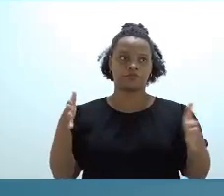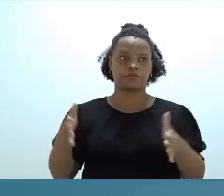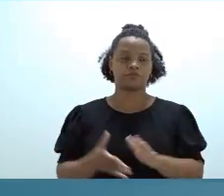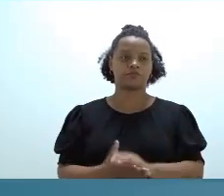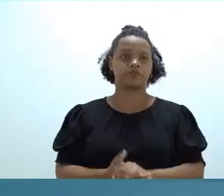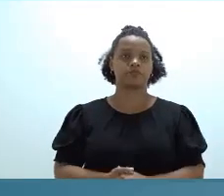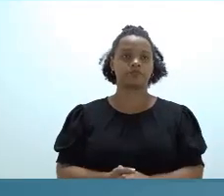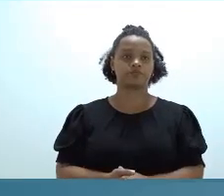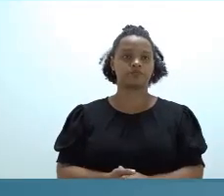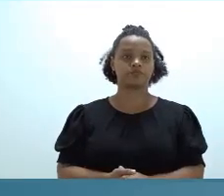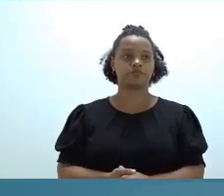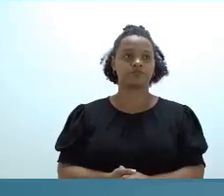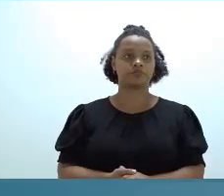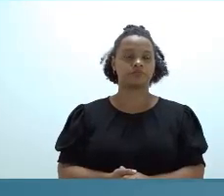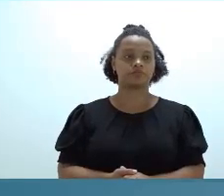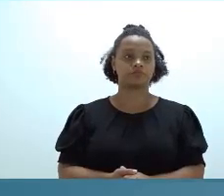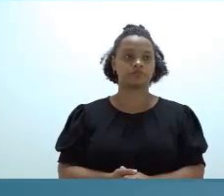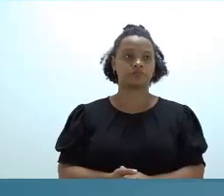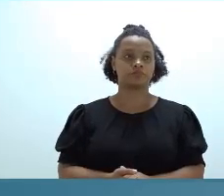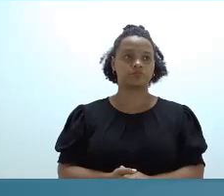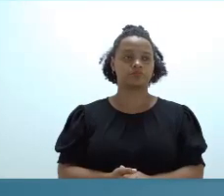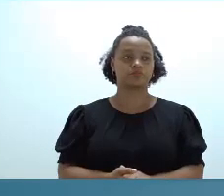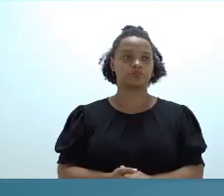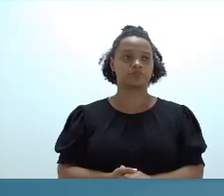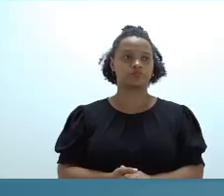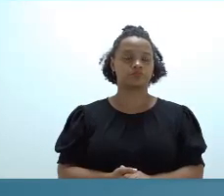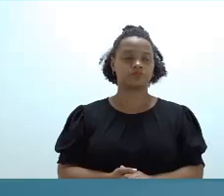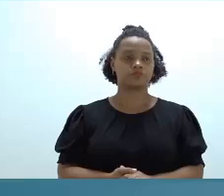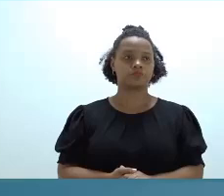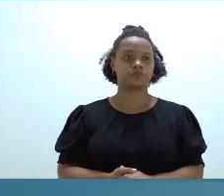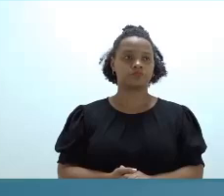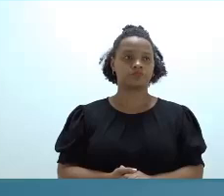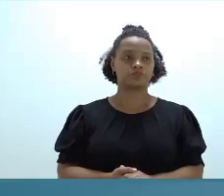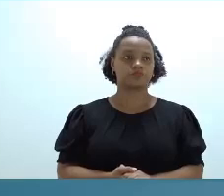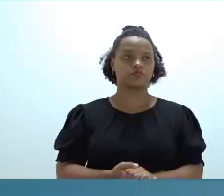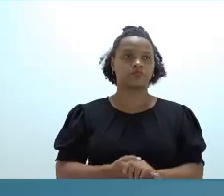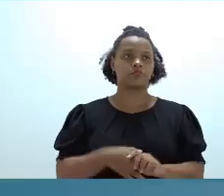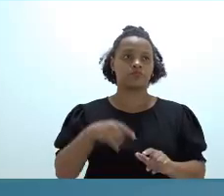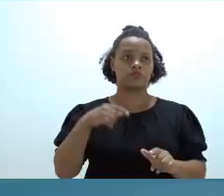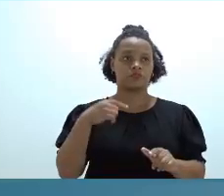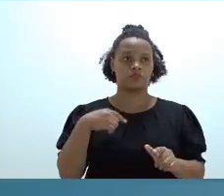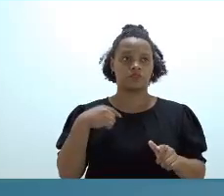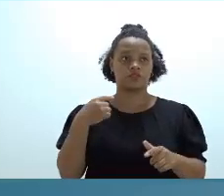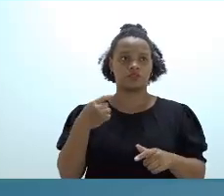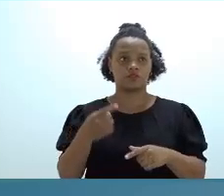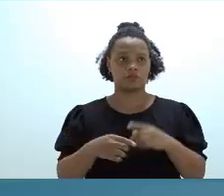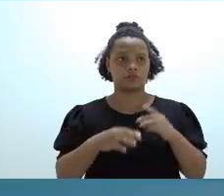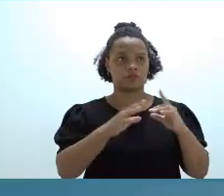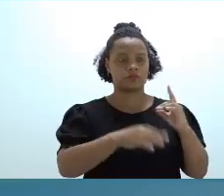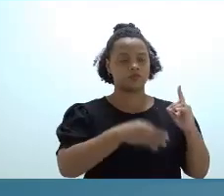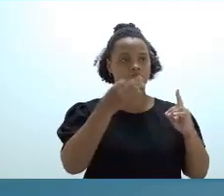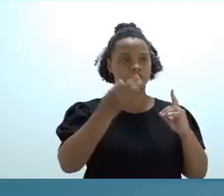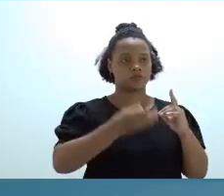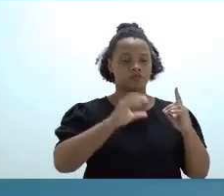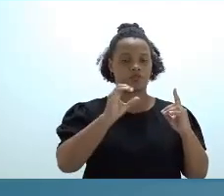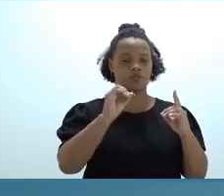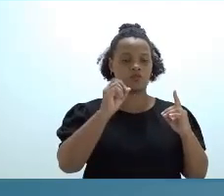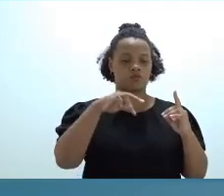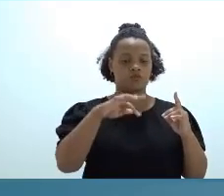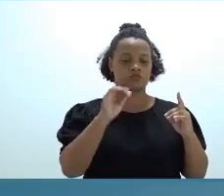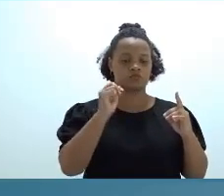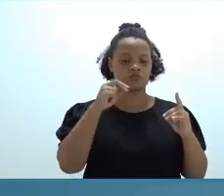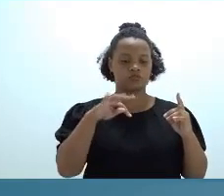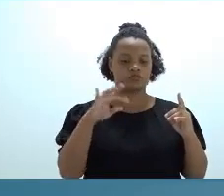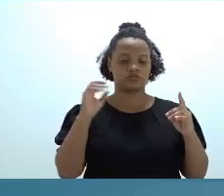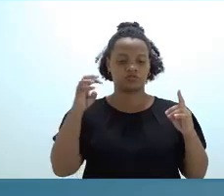sob a relatoria do excelentíssimo desembargador Constantino Augusto Guerreiro, suscitado, que proferiu decisão determinando a